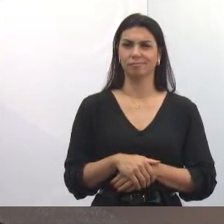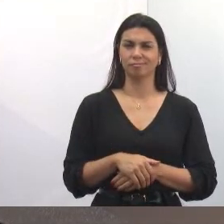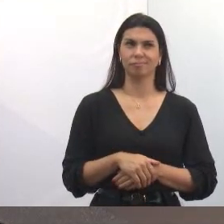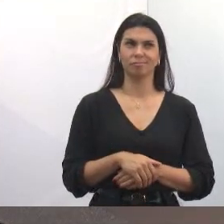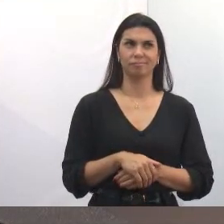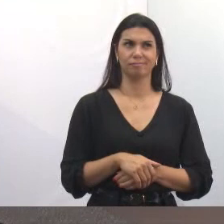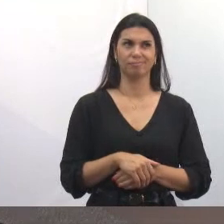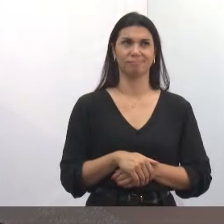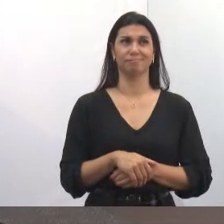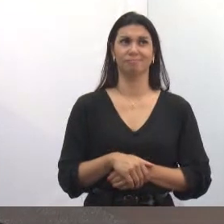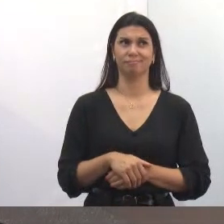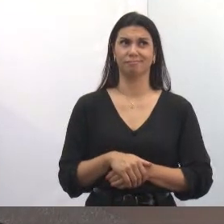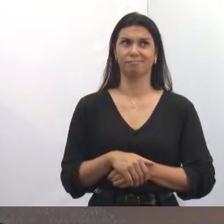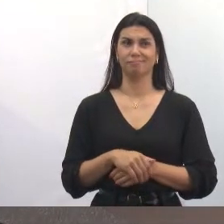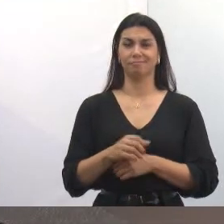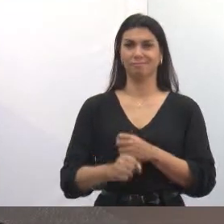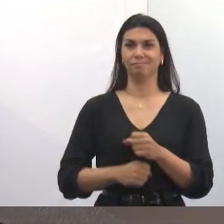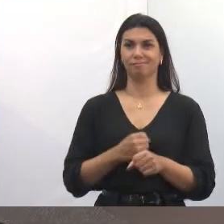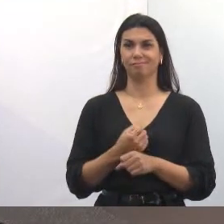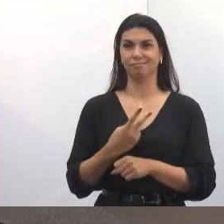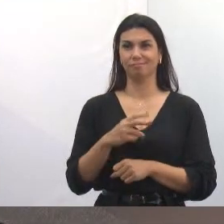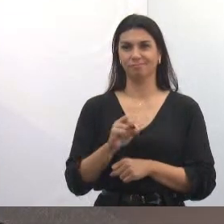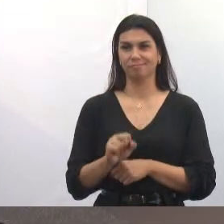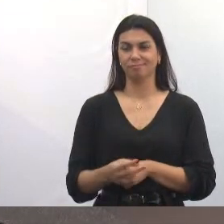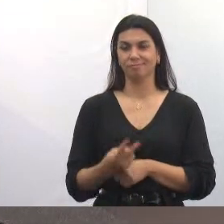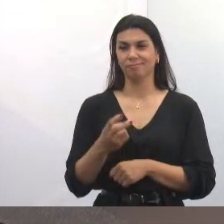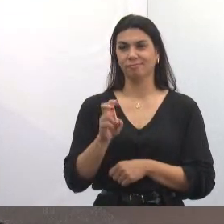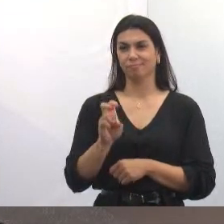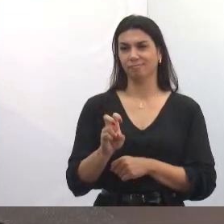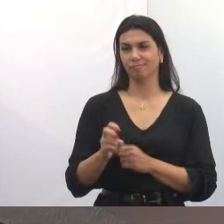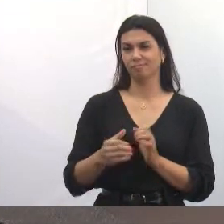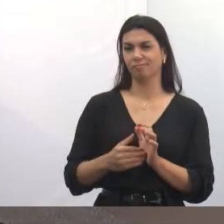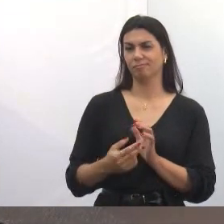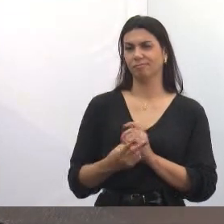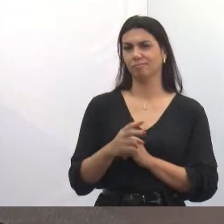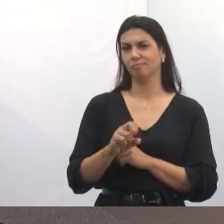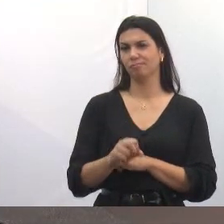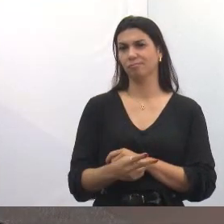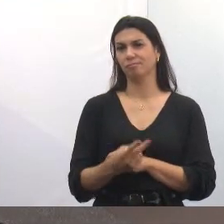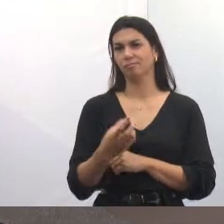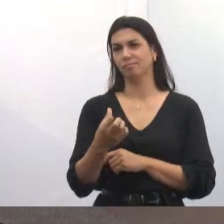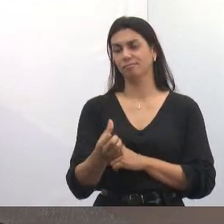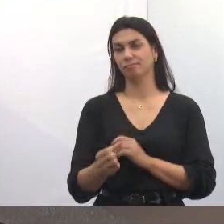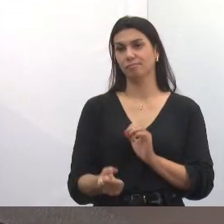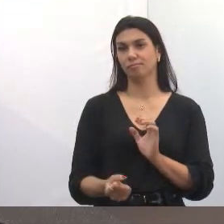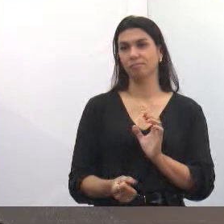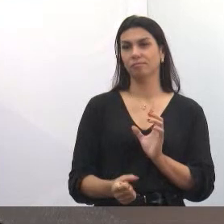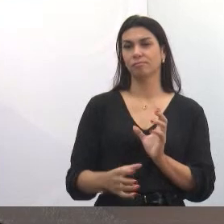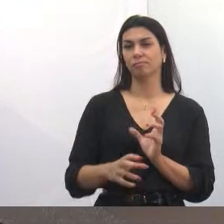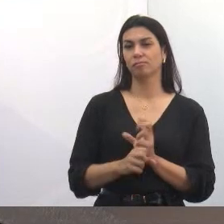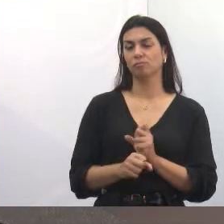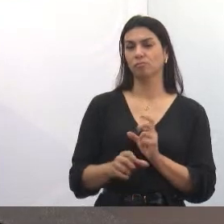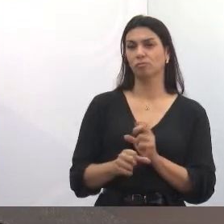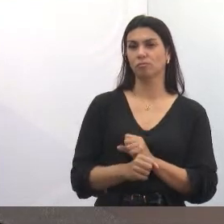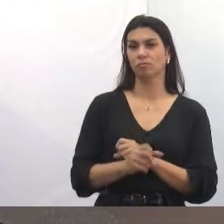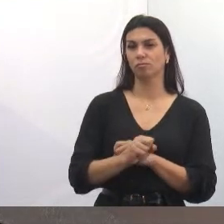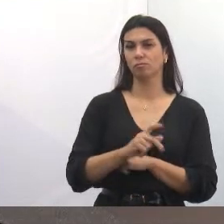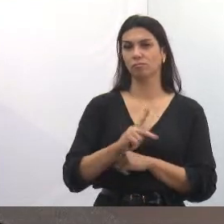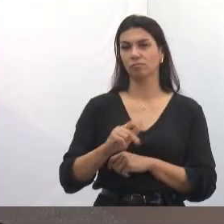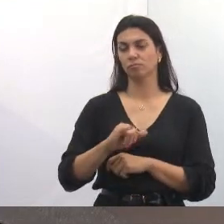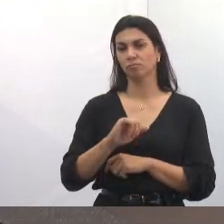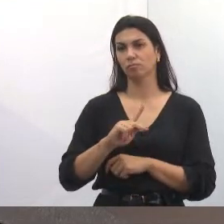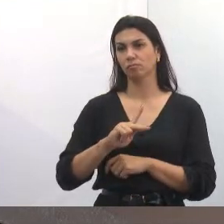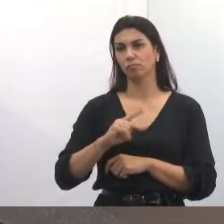para o ano 2025 e 2026, a quantidade de aposentado e pensionista do IPMJ